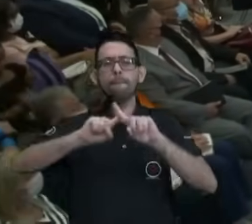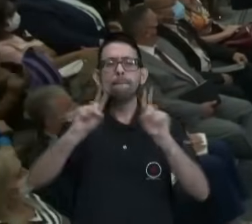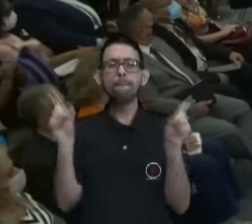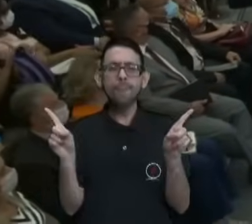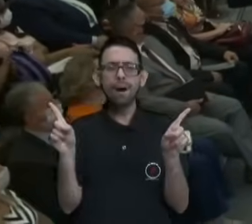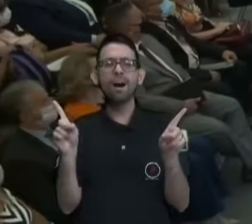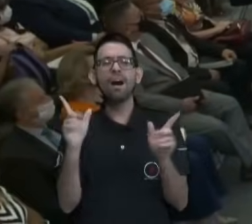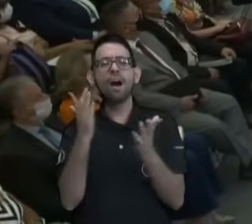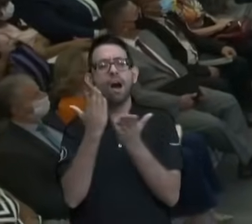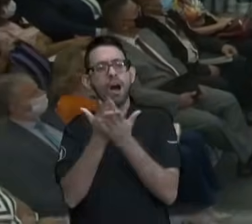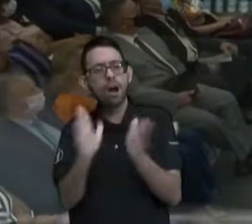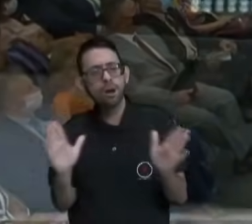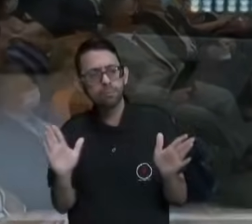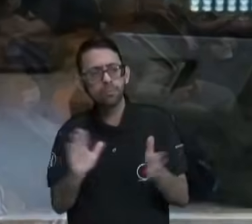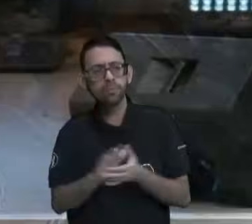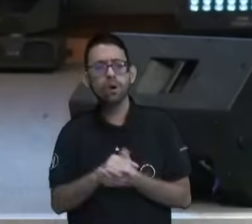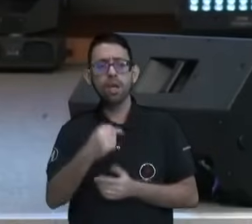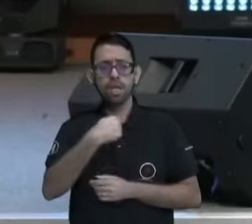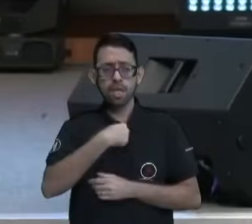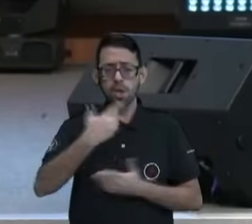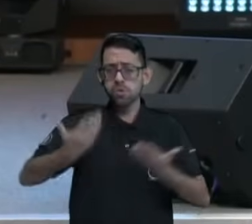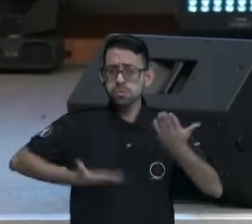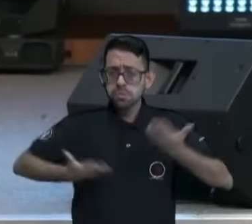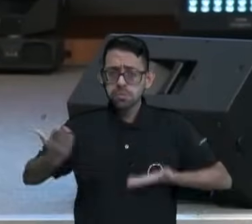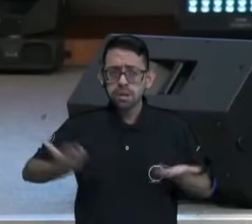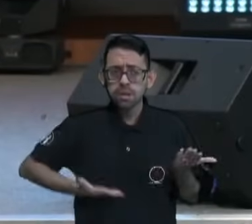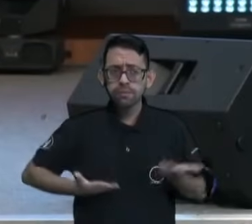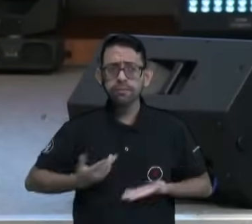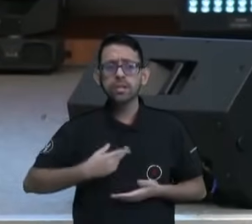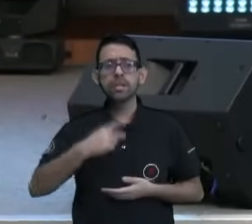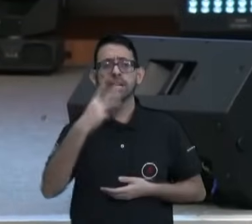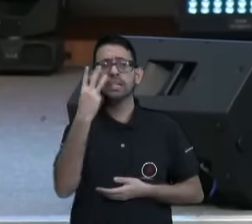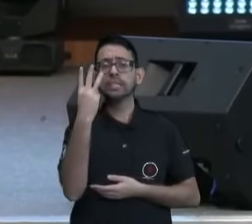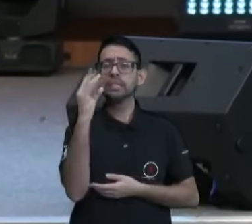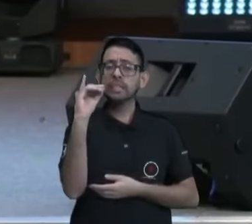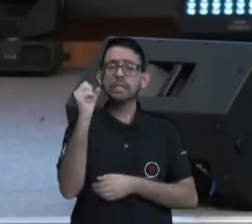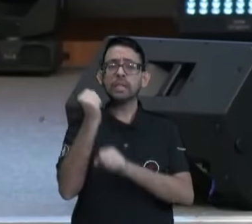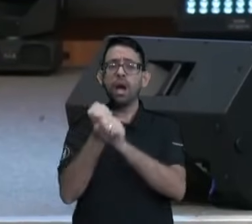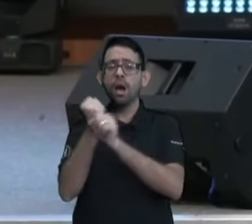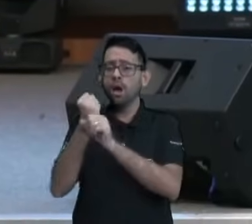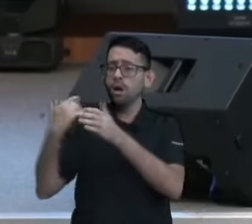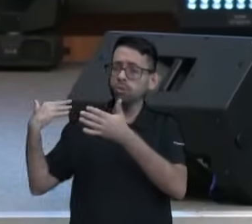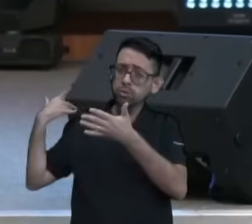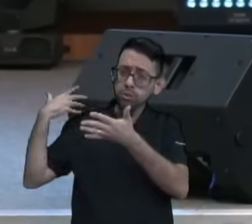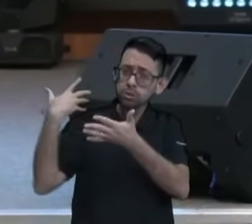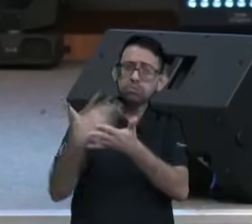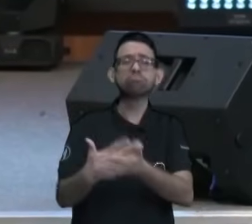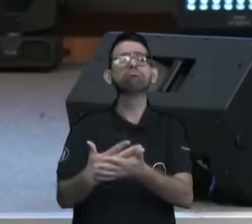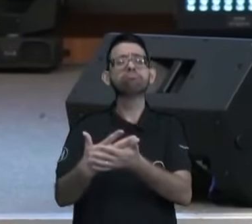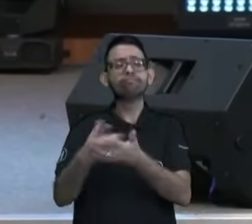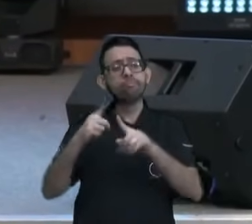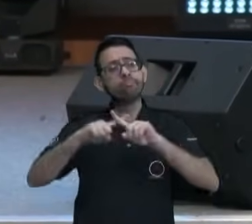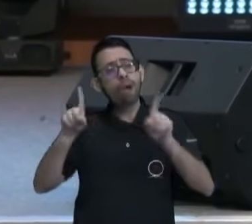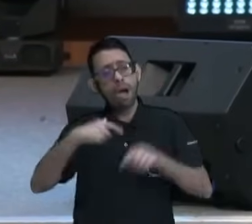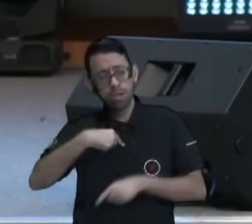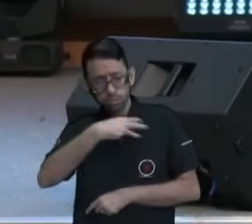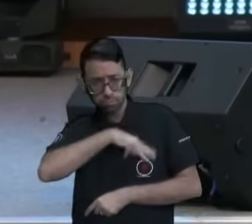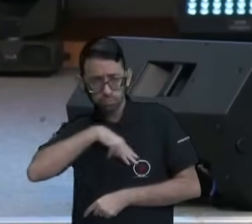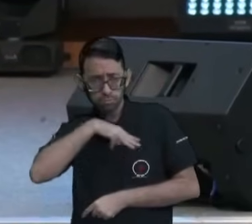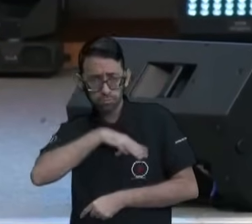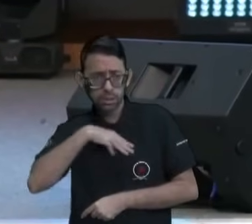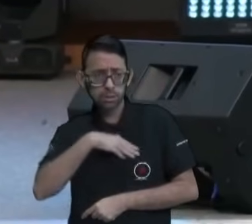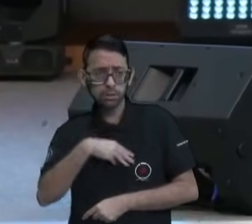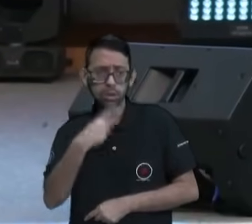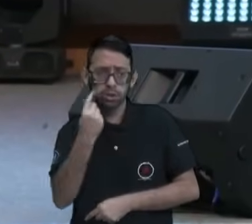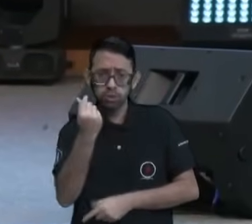durante 30 anos o meu ministério arrecadava 10 vezes mais do que a igreja Assembleia de Deus da Penha Como